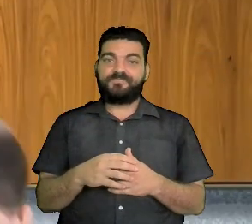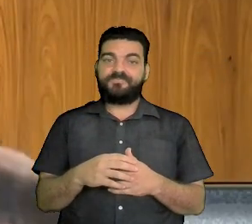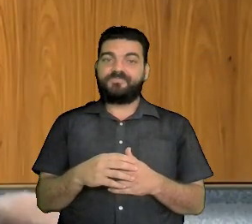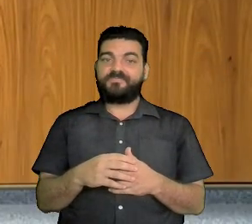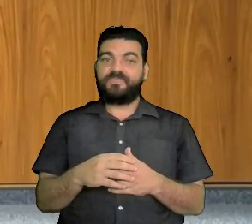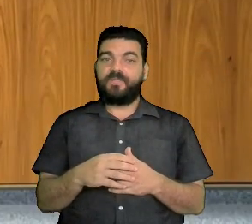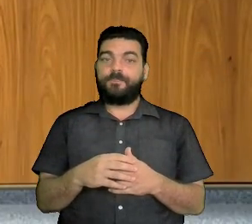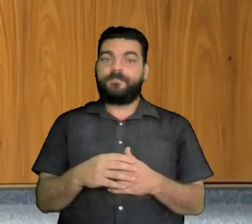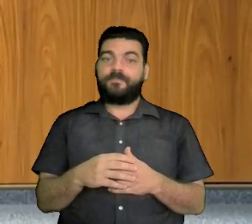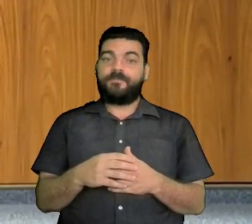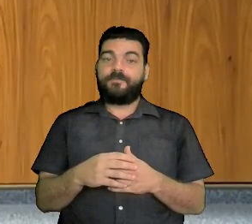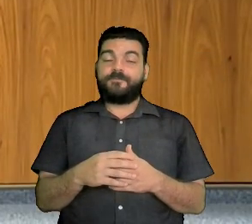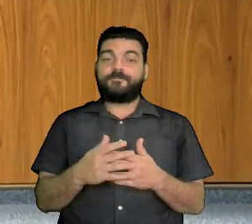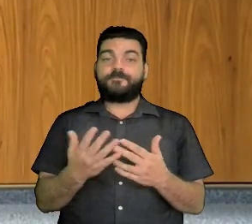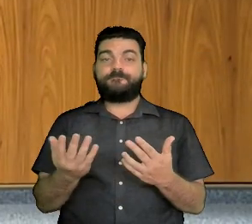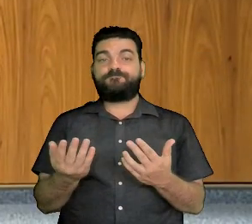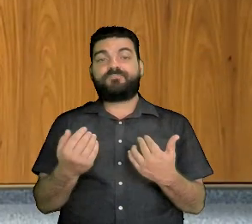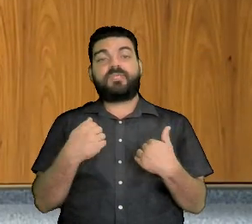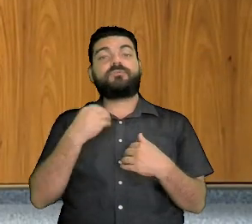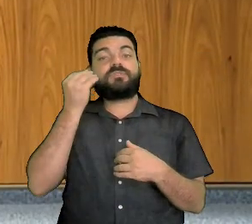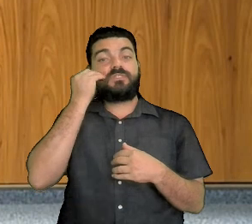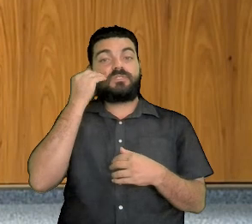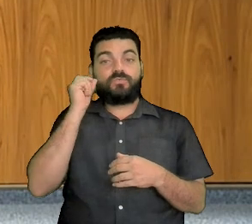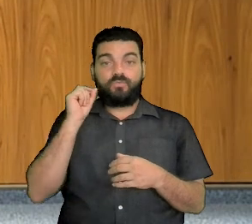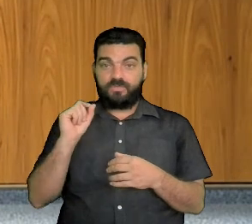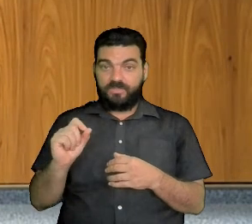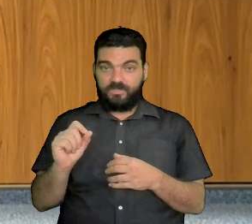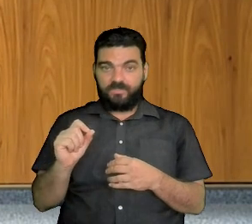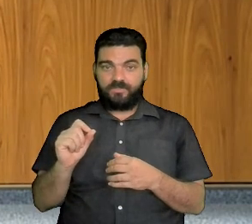de conciliação, etc. E tal. Então, o que